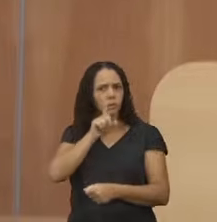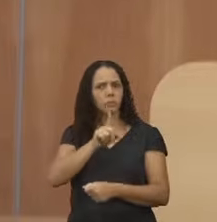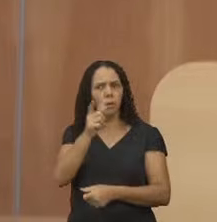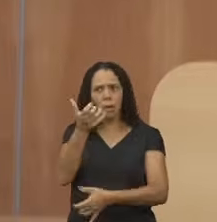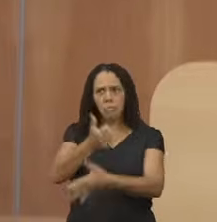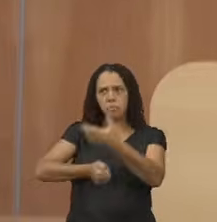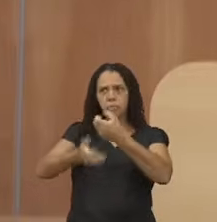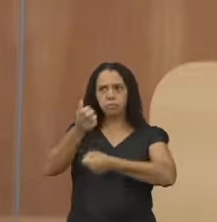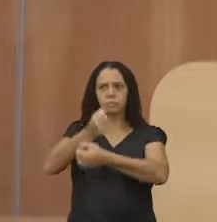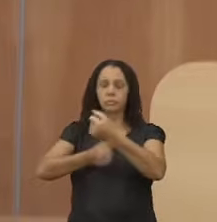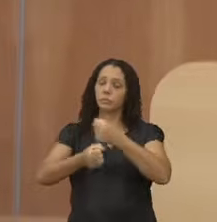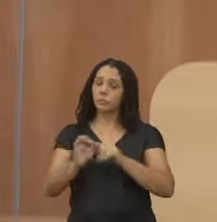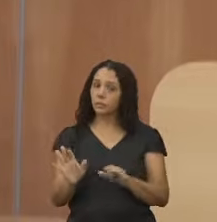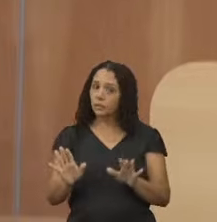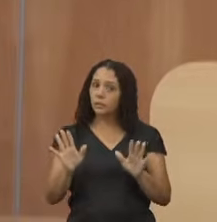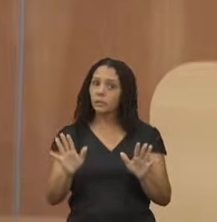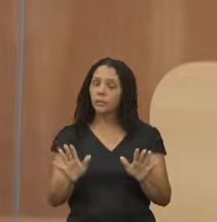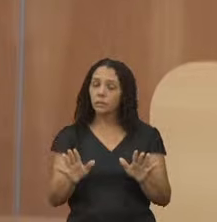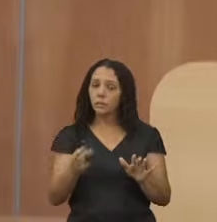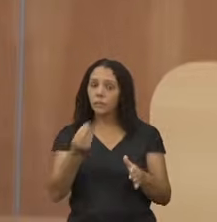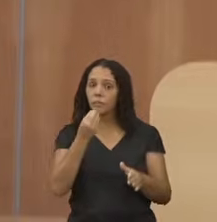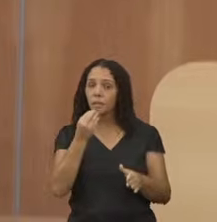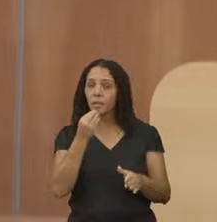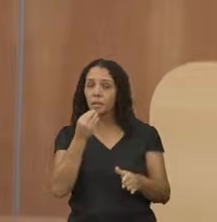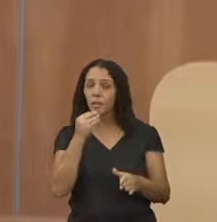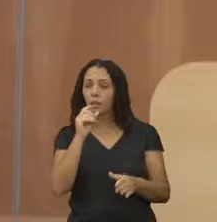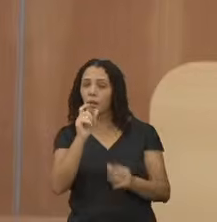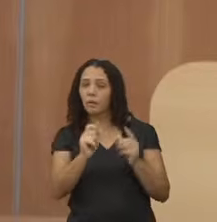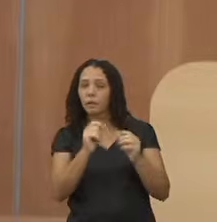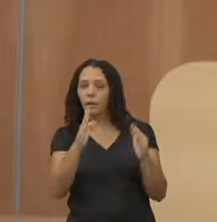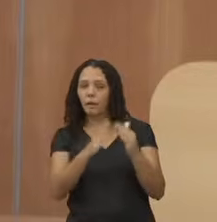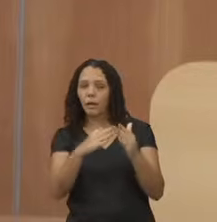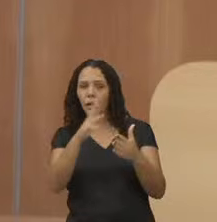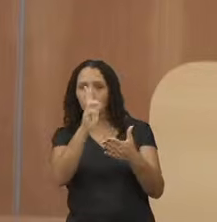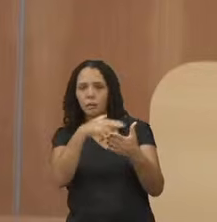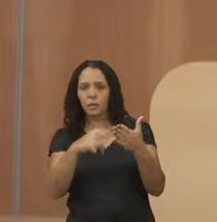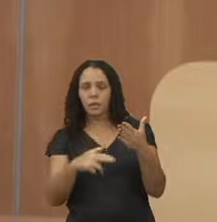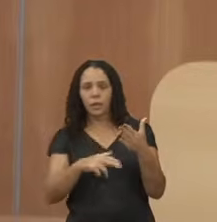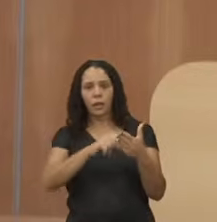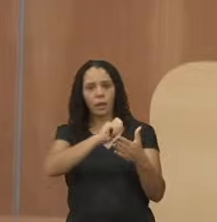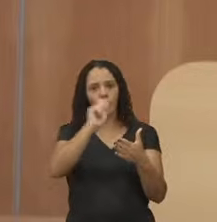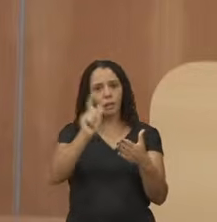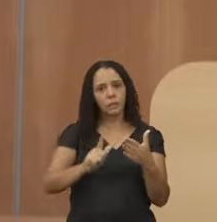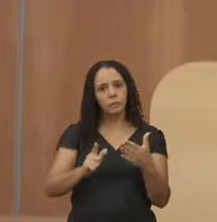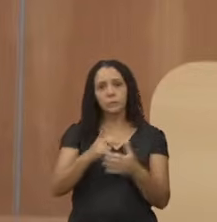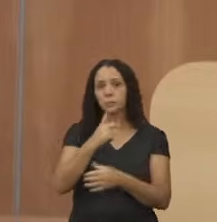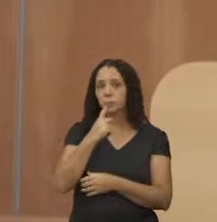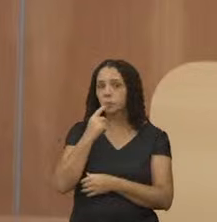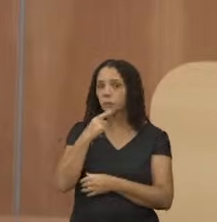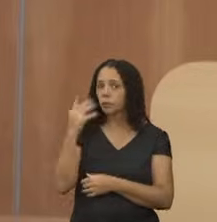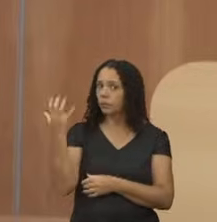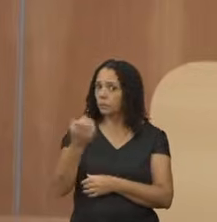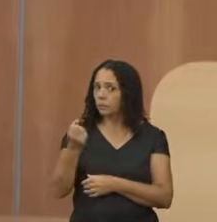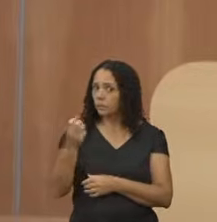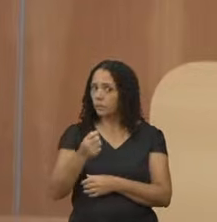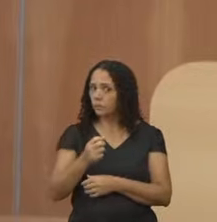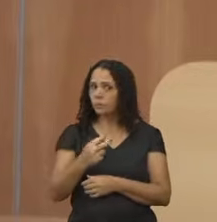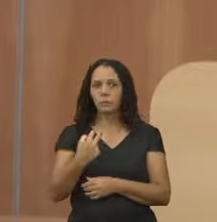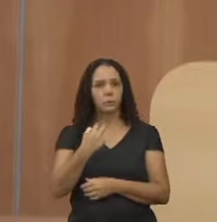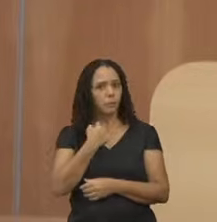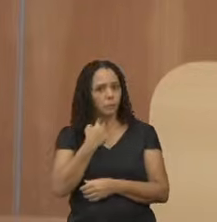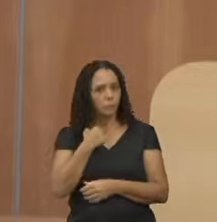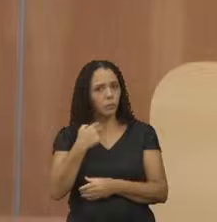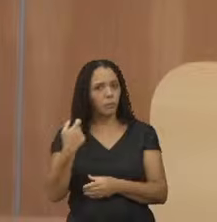vai, tentar fazer um programa aí que vai pintar as casas de azul, vermelho, branco. Não. Vamos manter o Minha Casa Minha